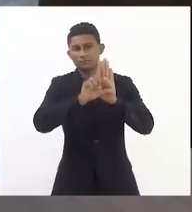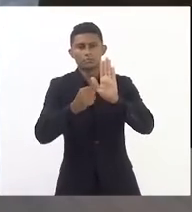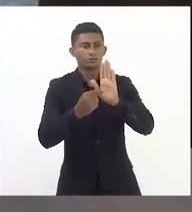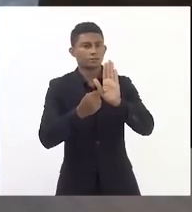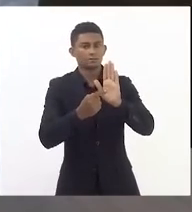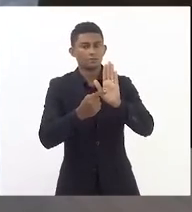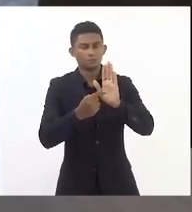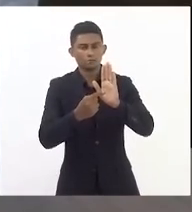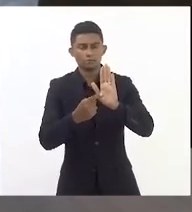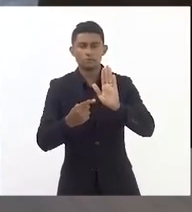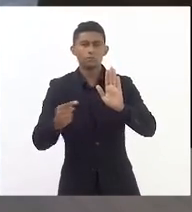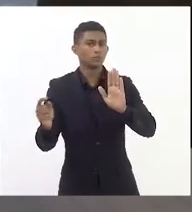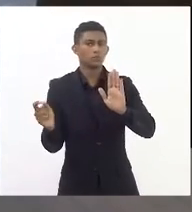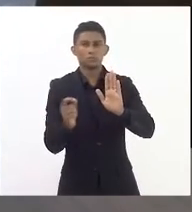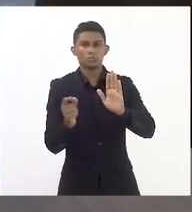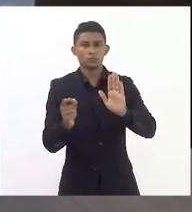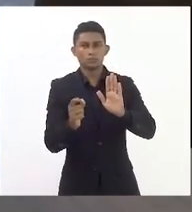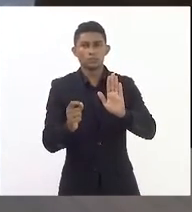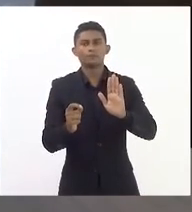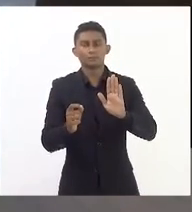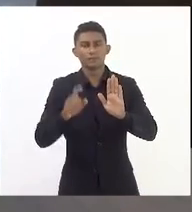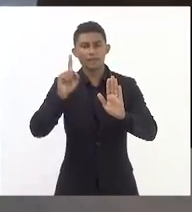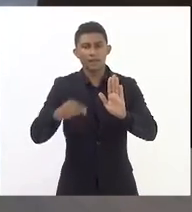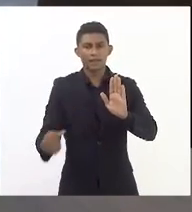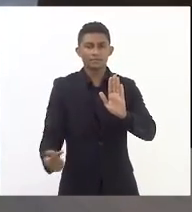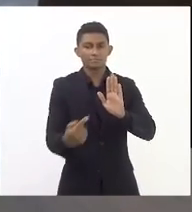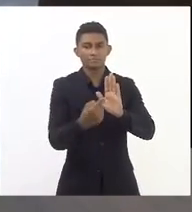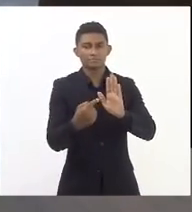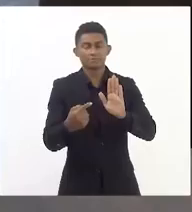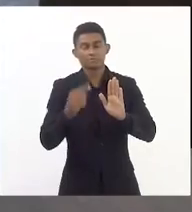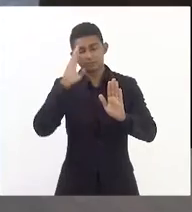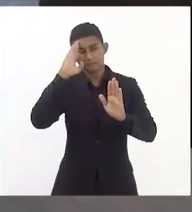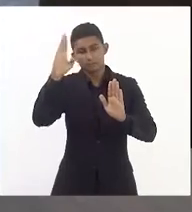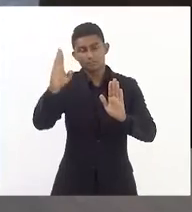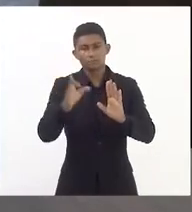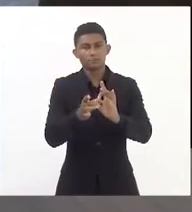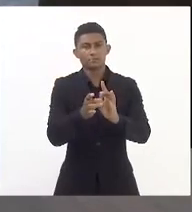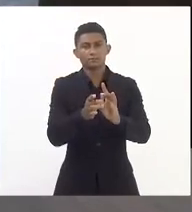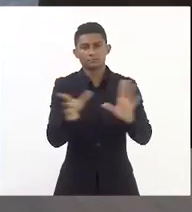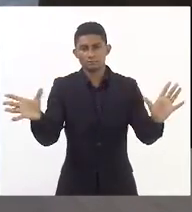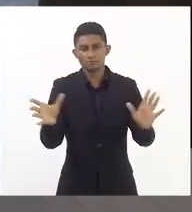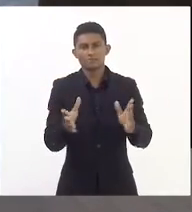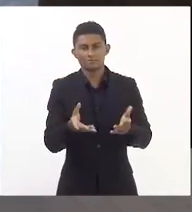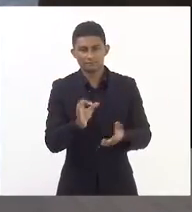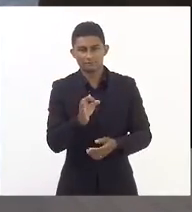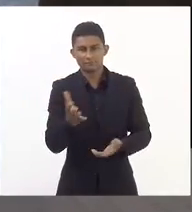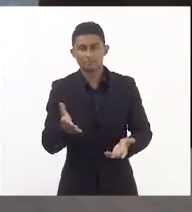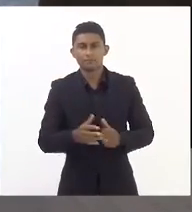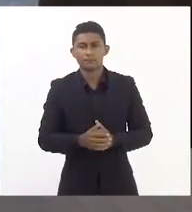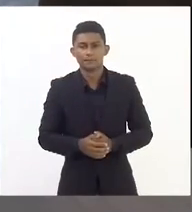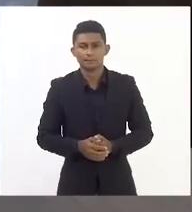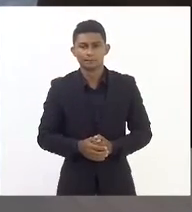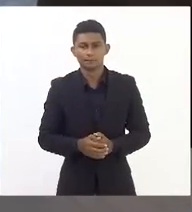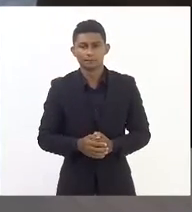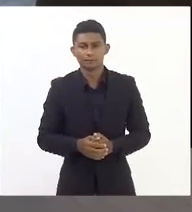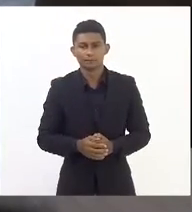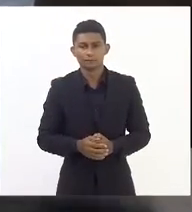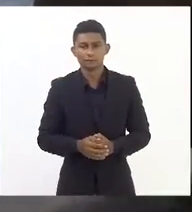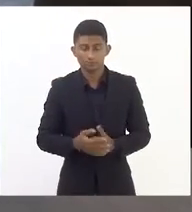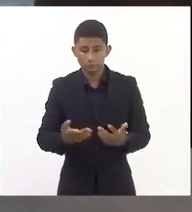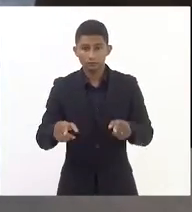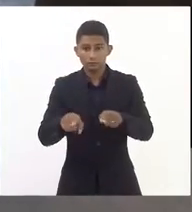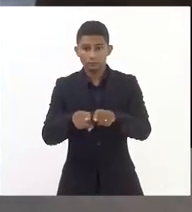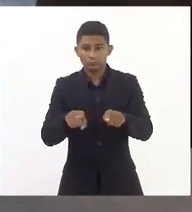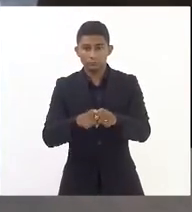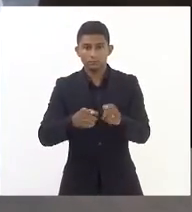caráter autorizativo, para não ter vício. E, sob o ponto de vista da